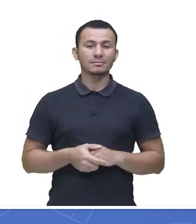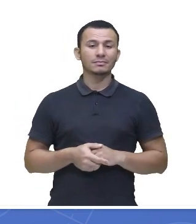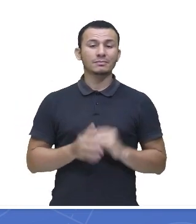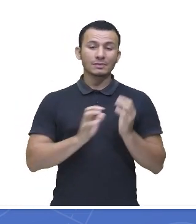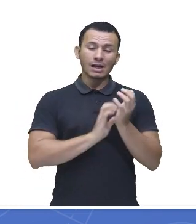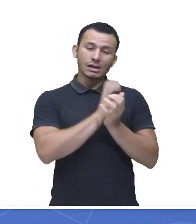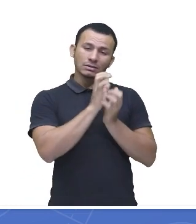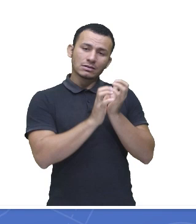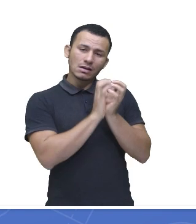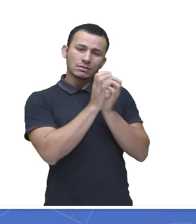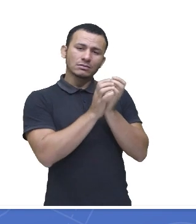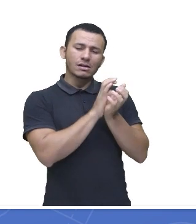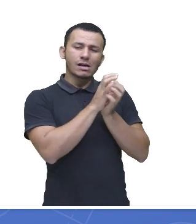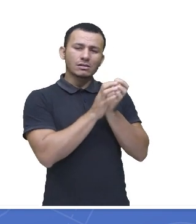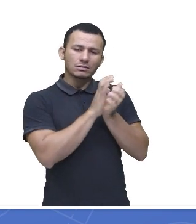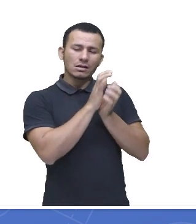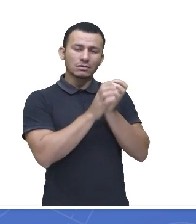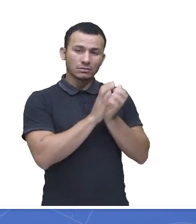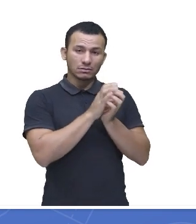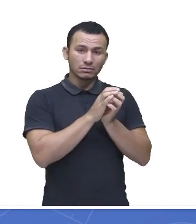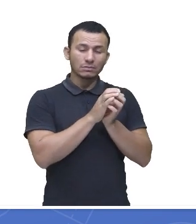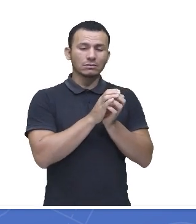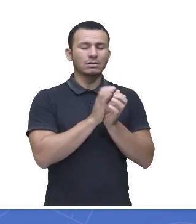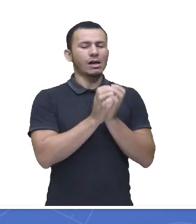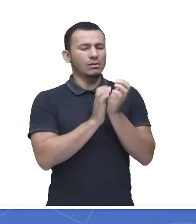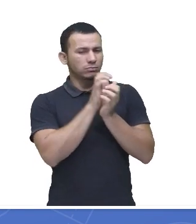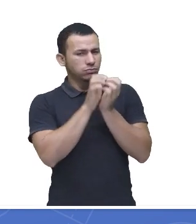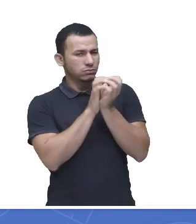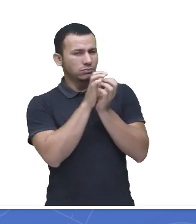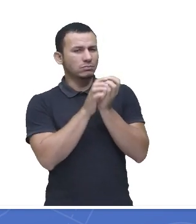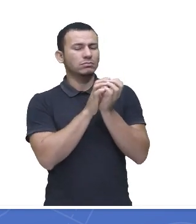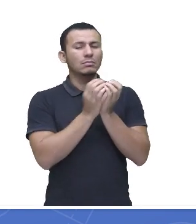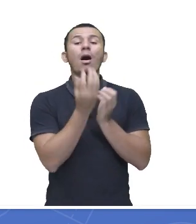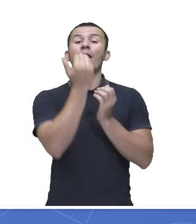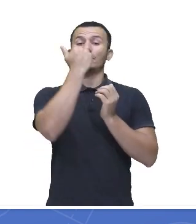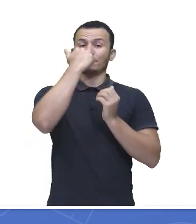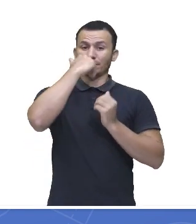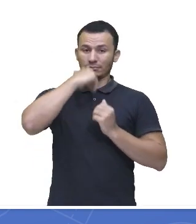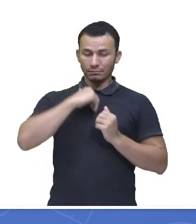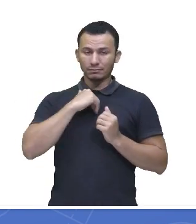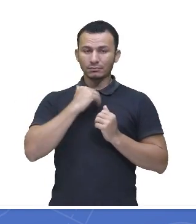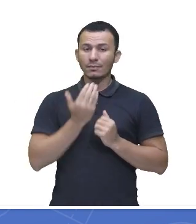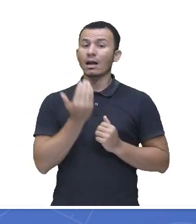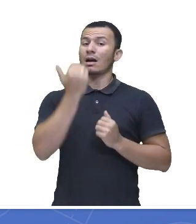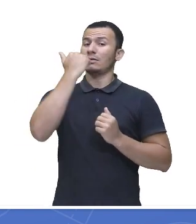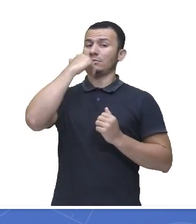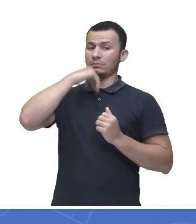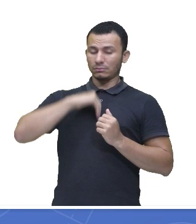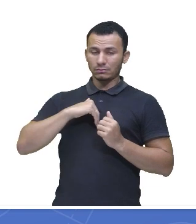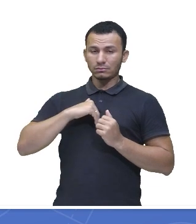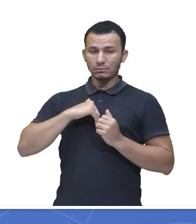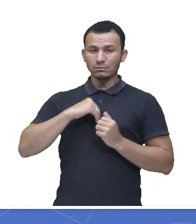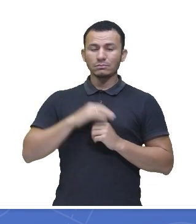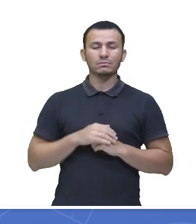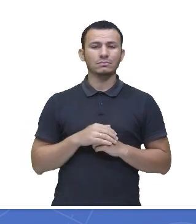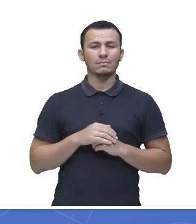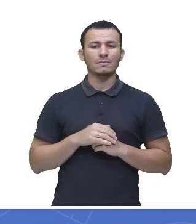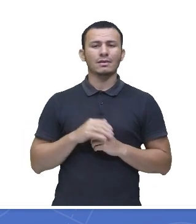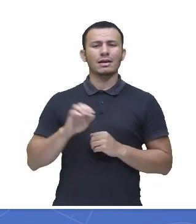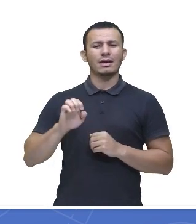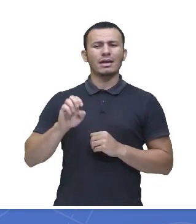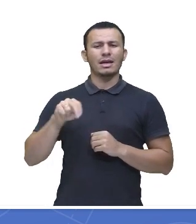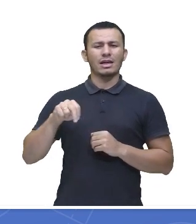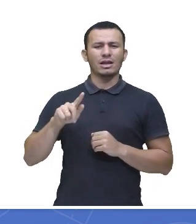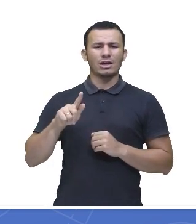mecânica é realizada com os movimentos, né? Mastigação, deglutição. Lembra que deglutir é engolir. Agora você não vai dizer, eu engoli,